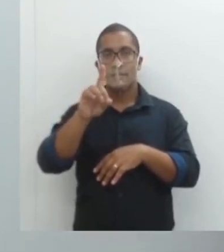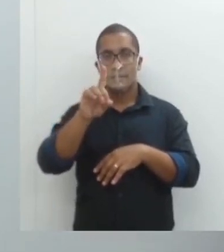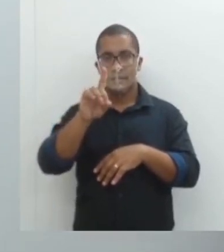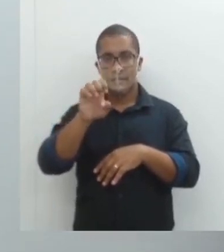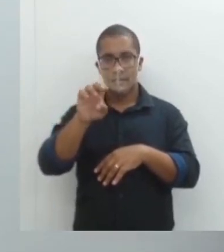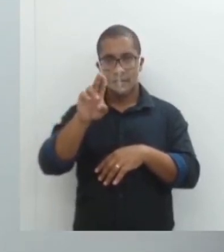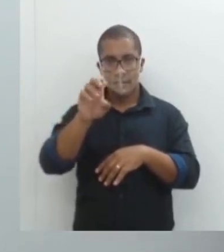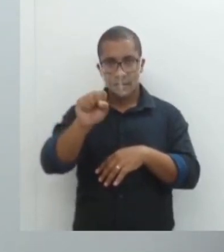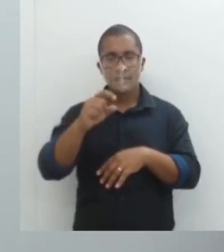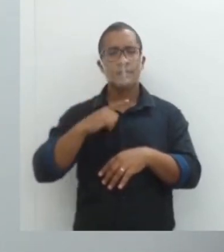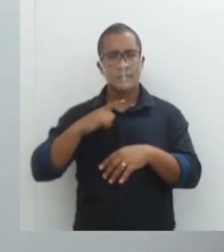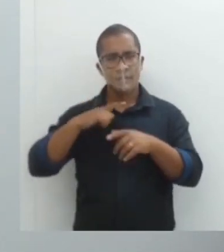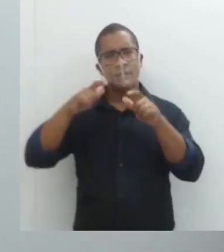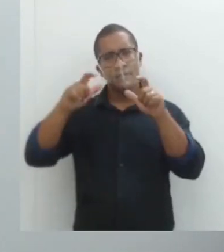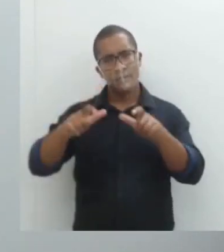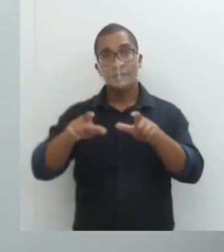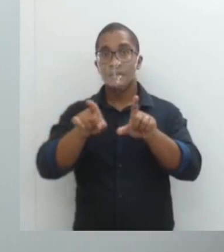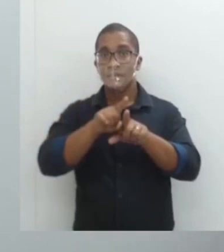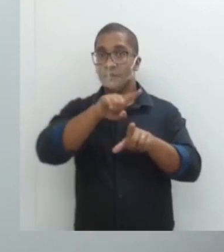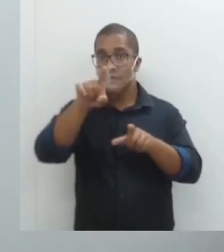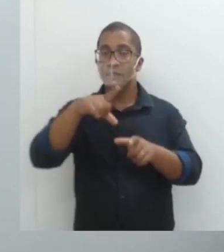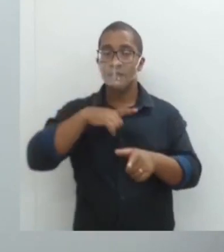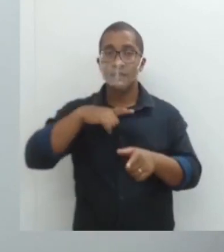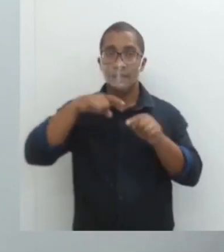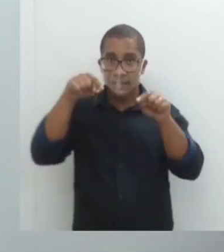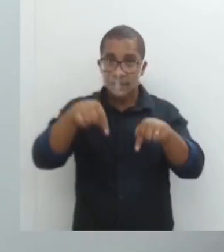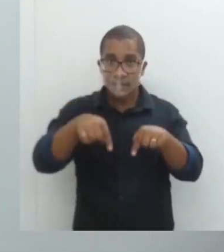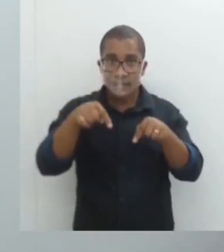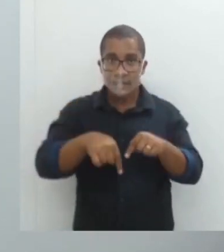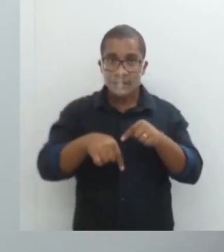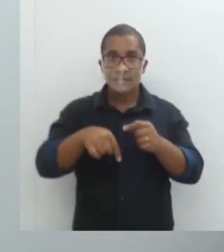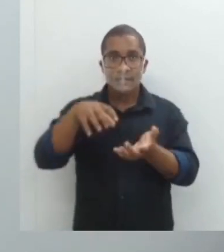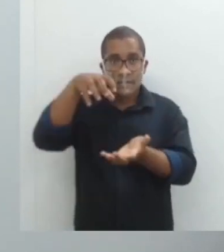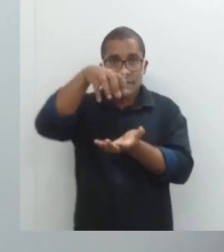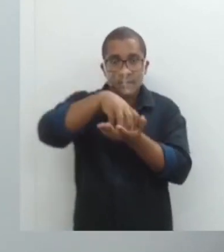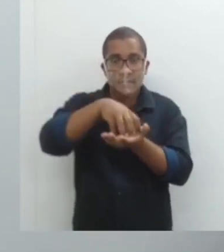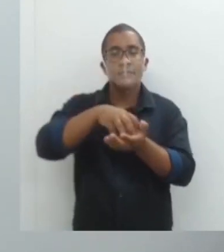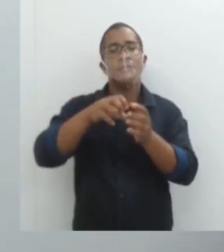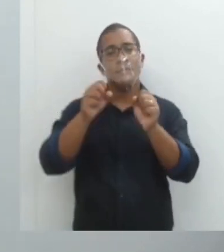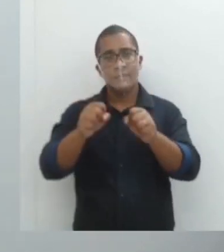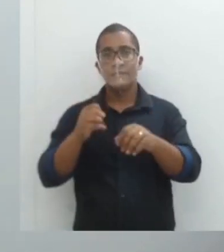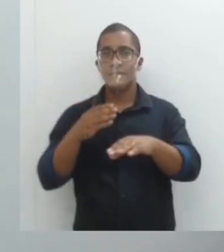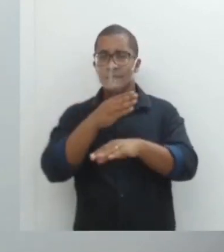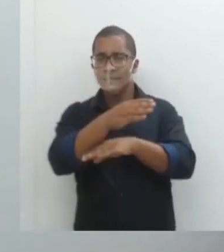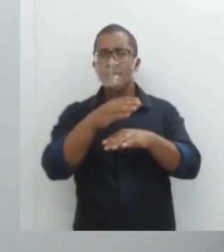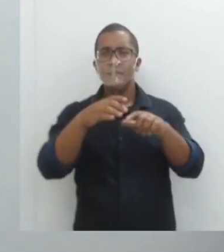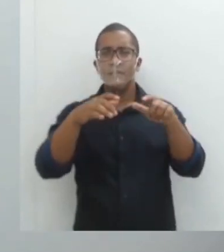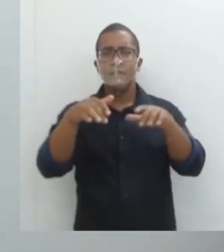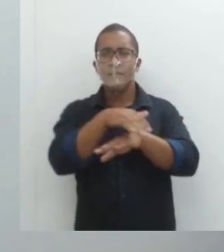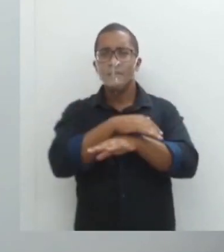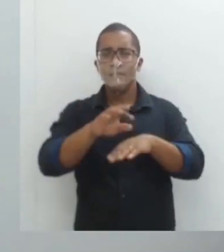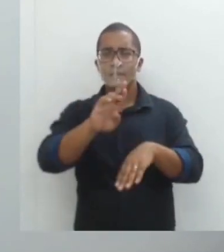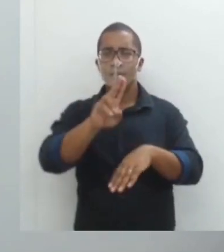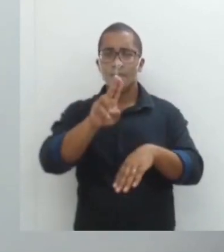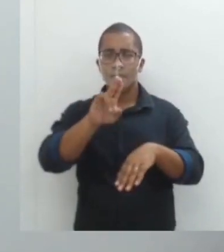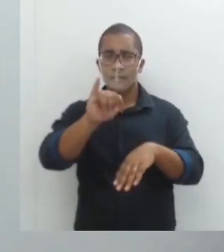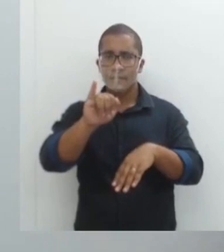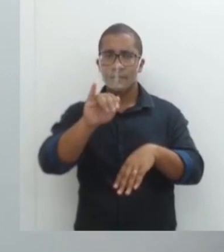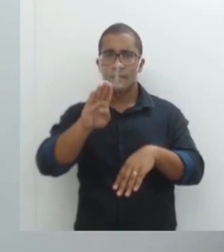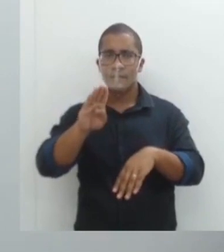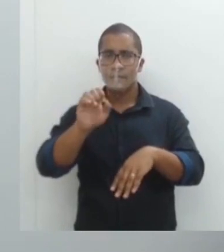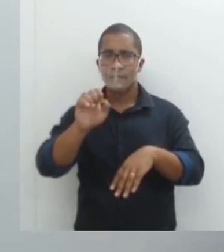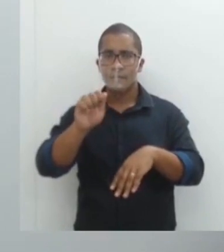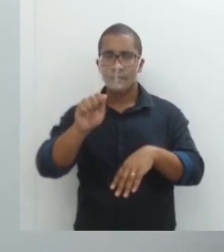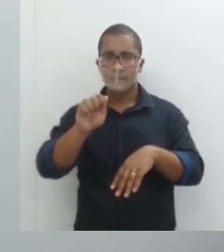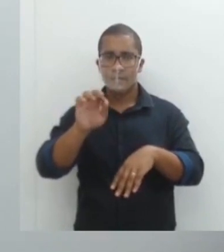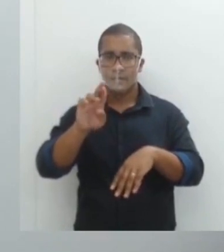né? E também quem é da capital pode acompanhar lá no Museu do Estado, lá na Rui Barbosa, quem é da capital,